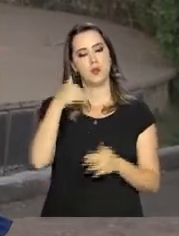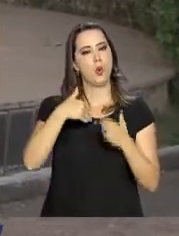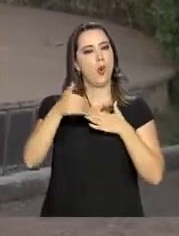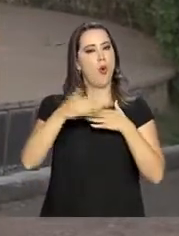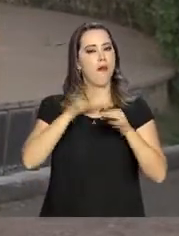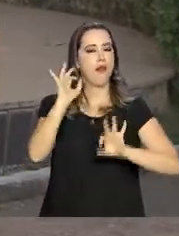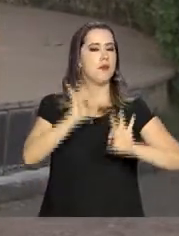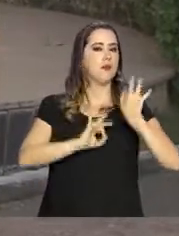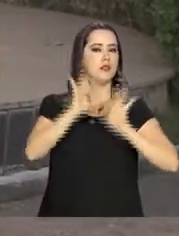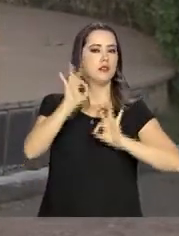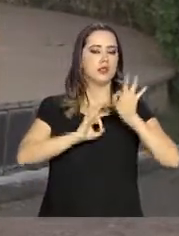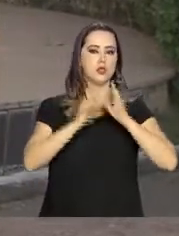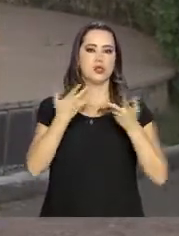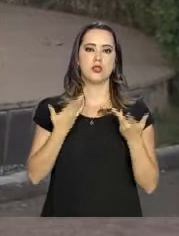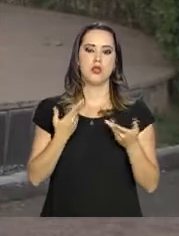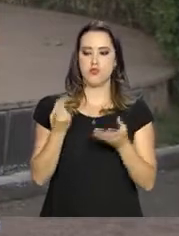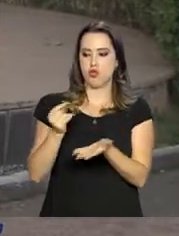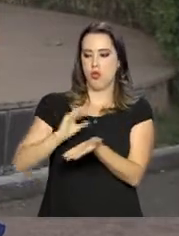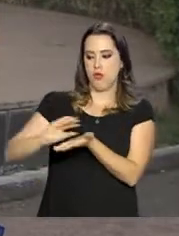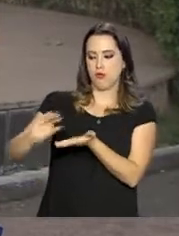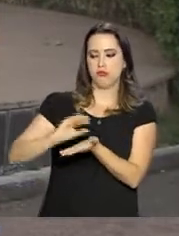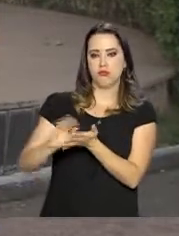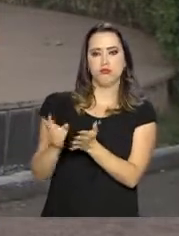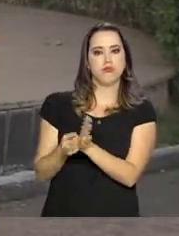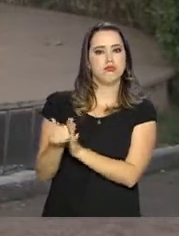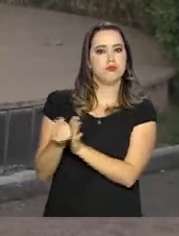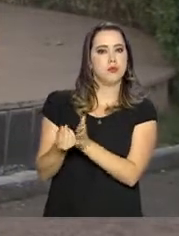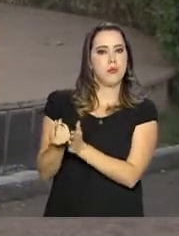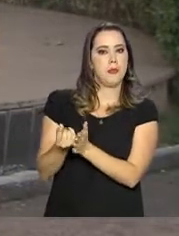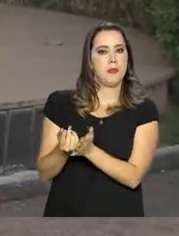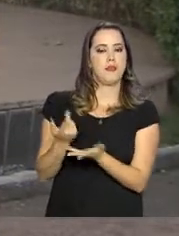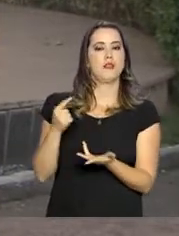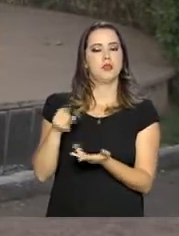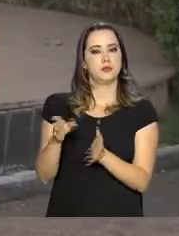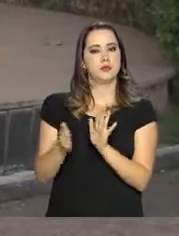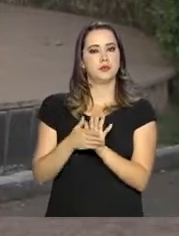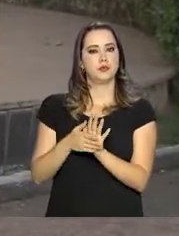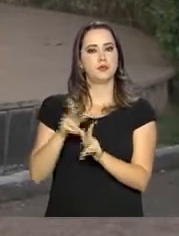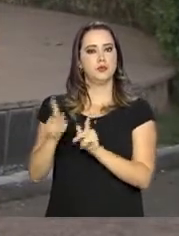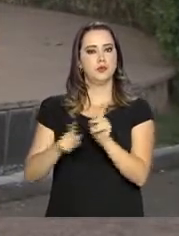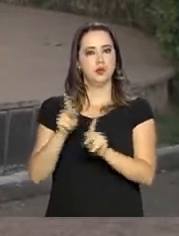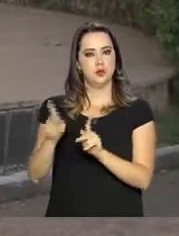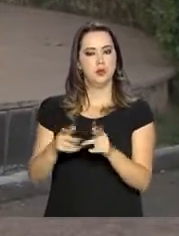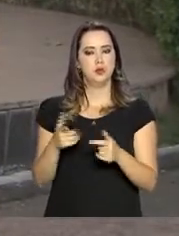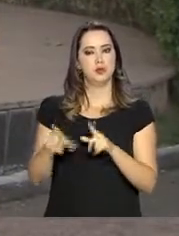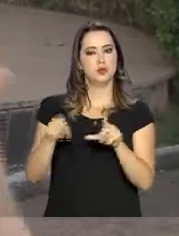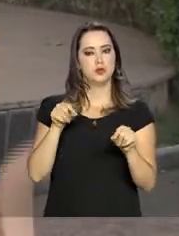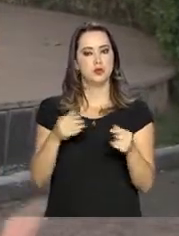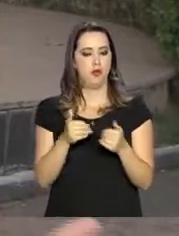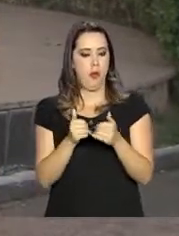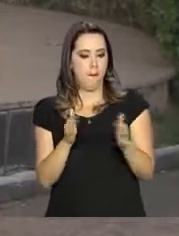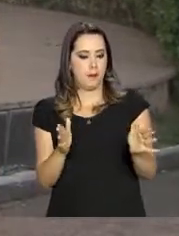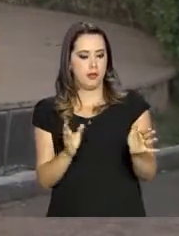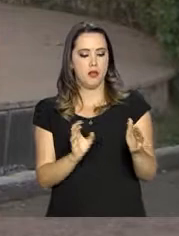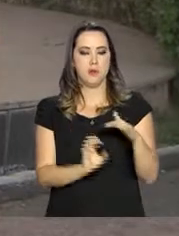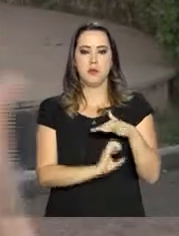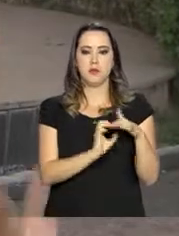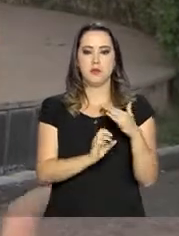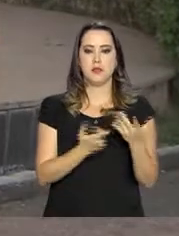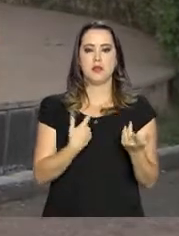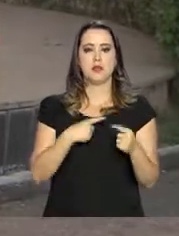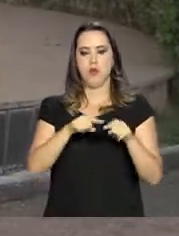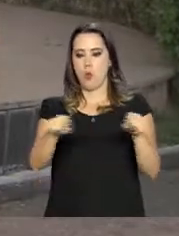planejamento você aloca recursos orçamentários para a população decidir se vai abrir um comércio por exemplo um